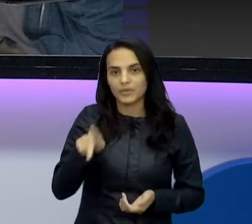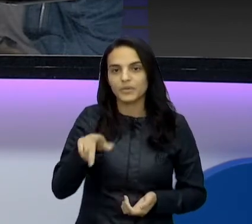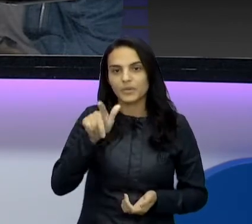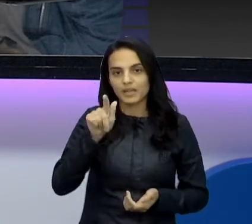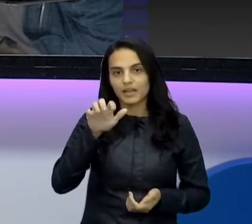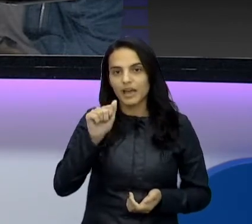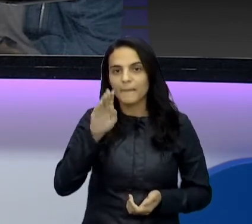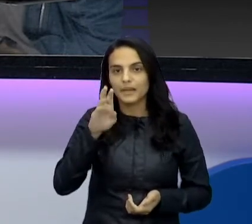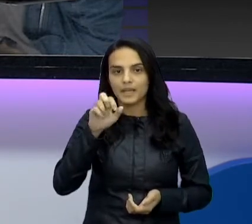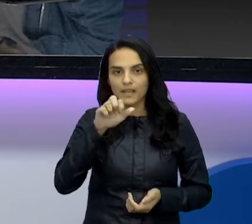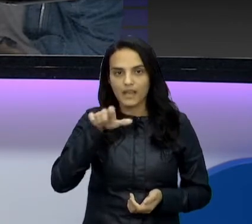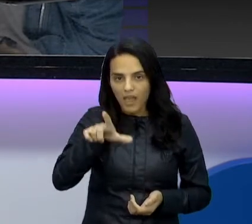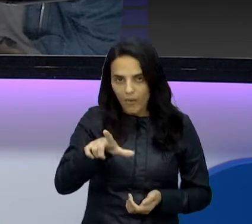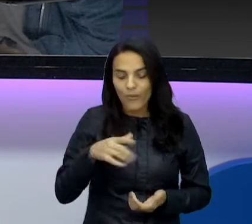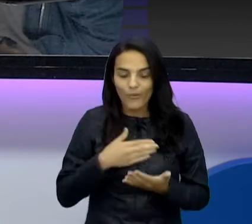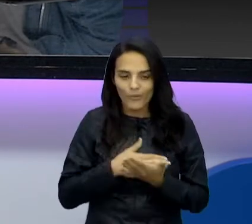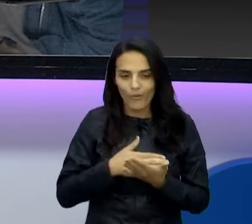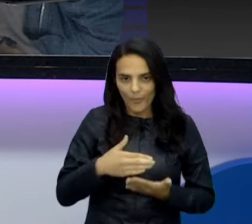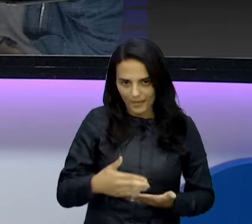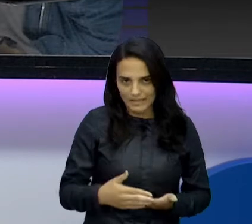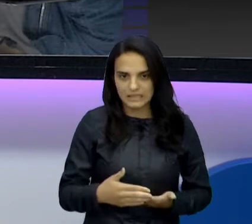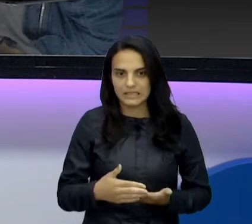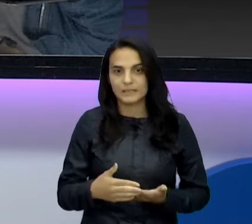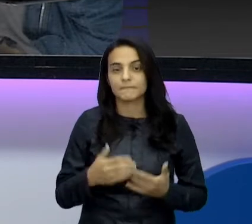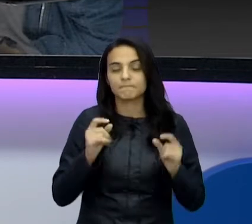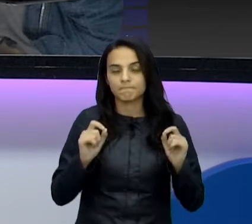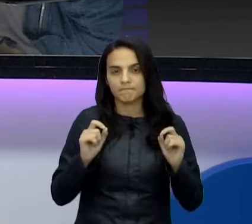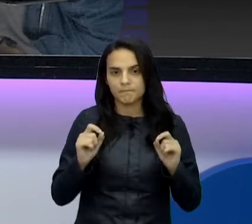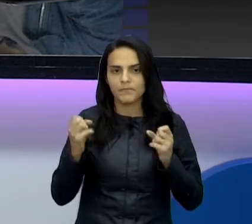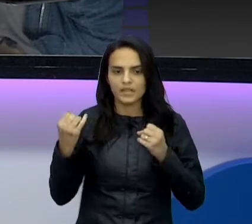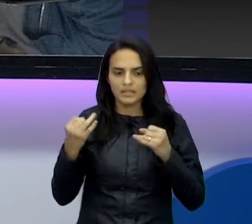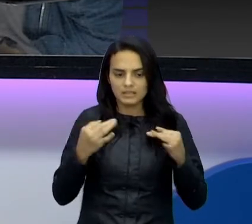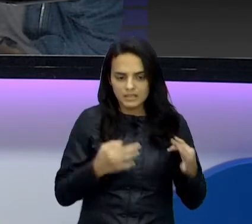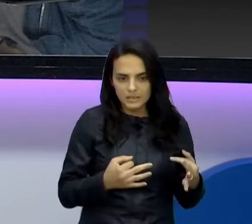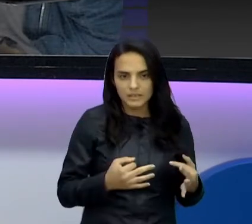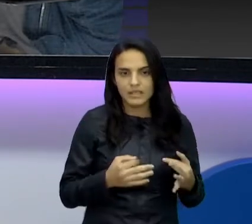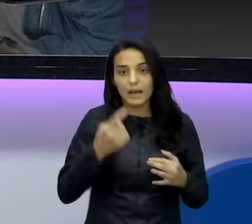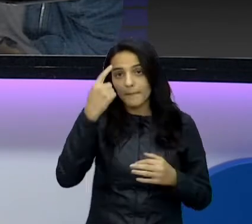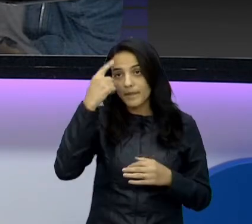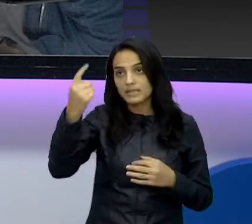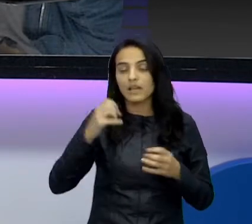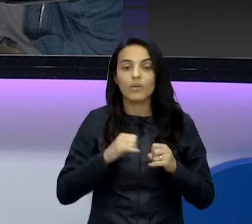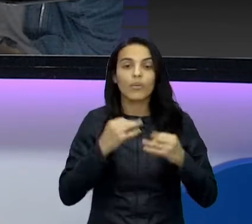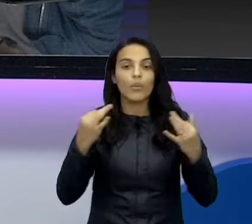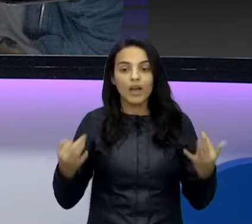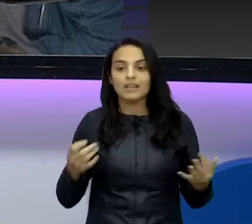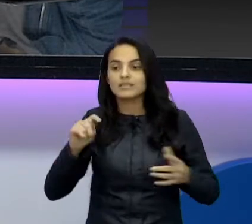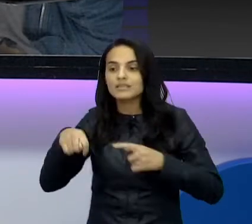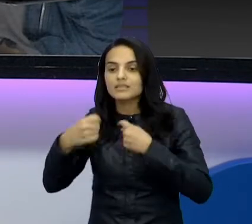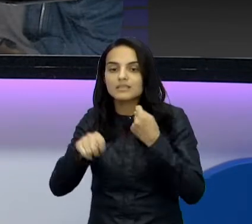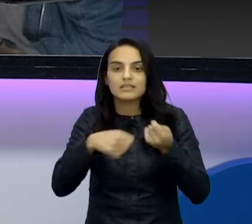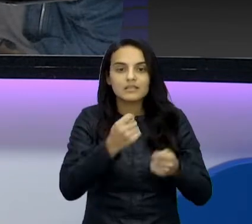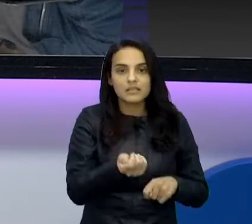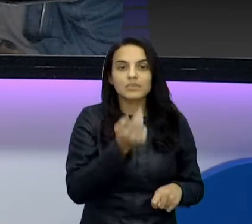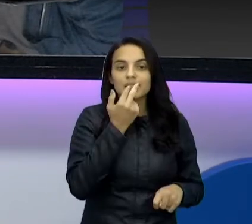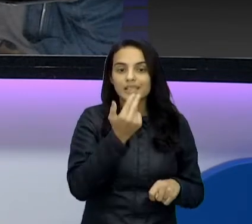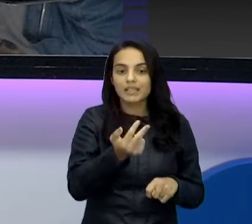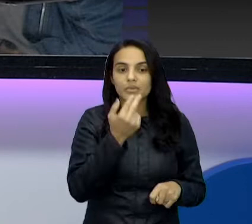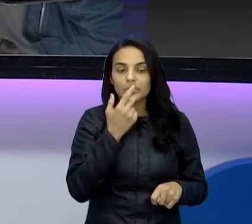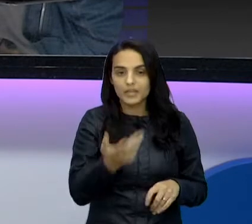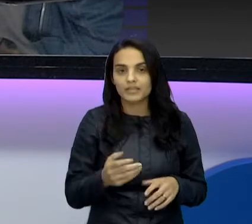ele inicia assim. Minha opinião diz respeito a pensar quais símbolos linguísticos são trazidos